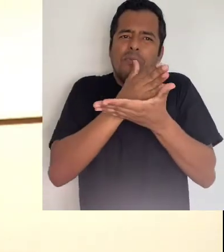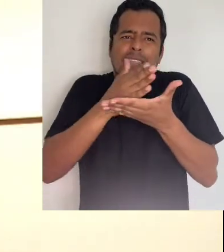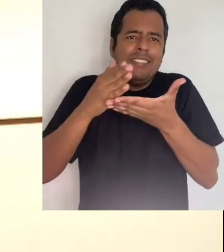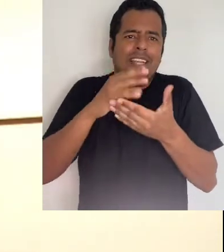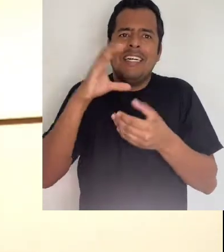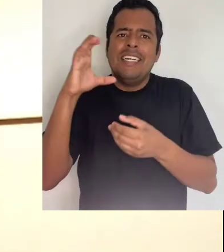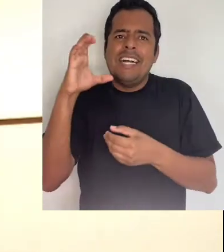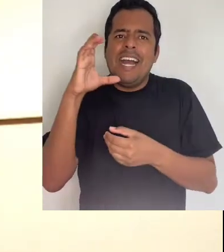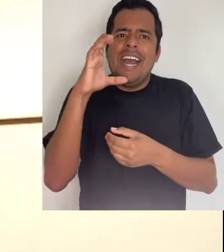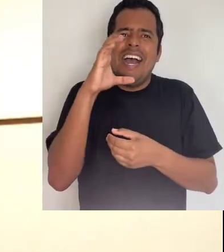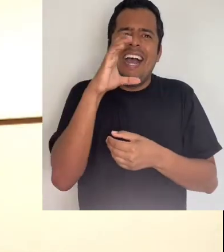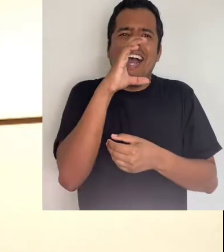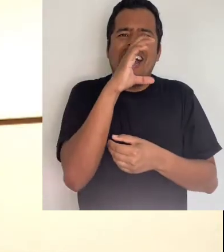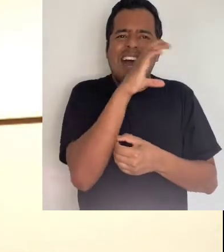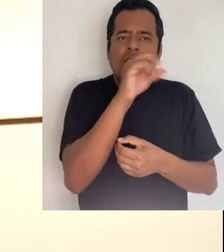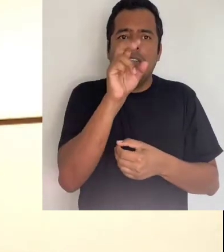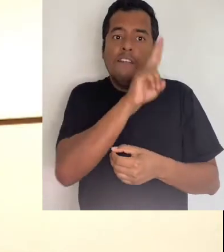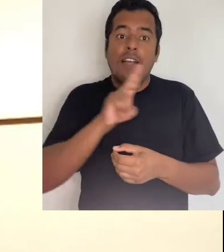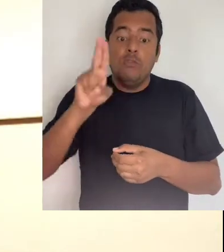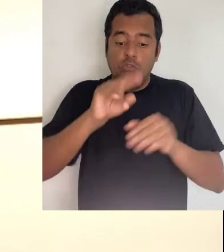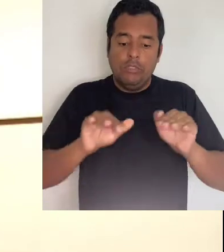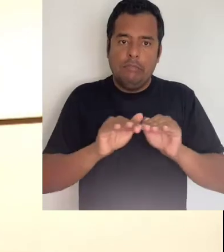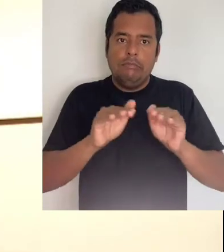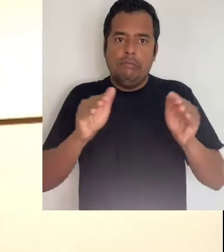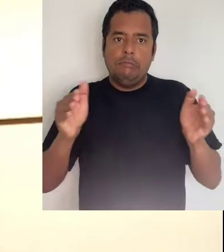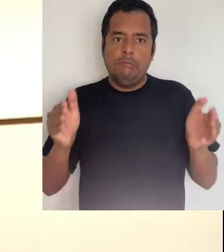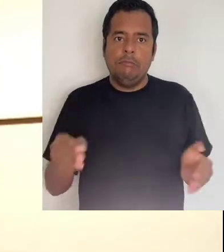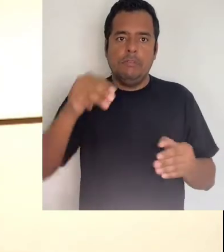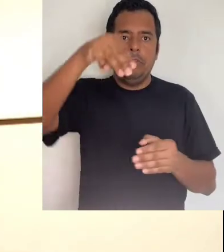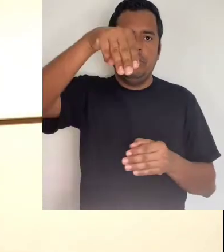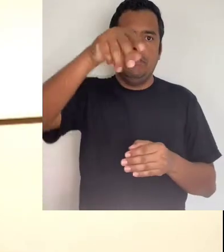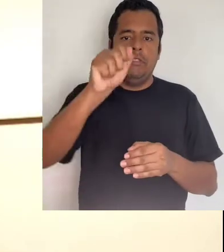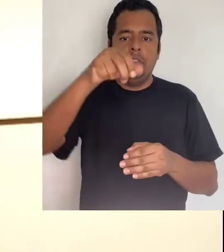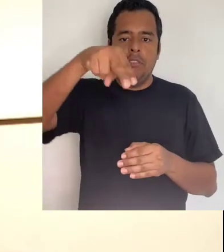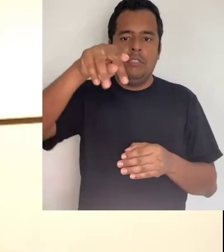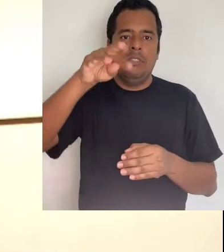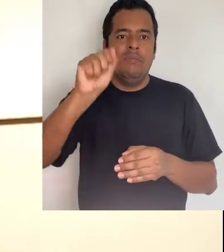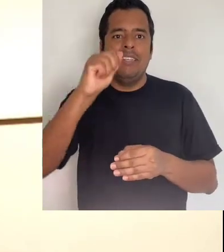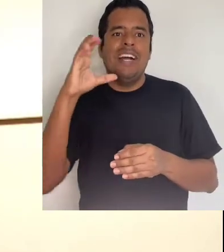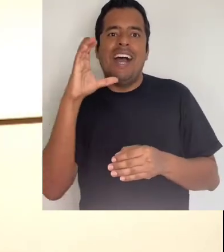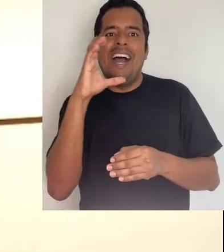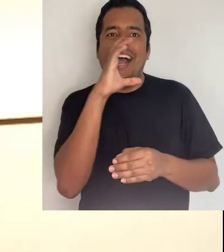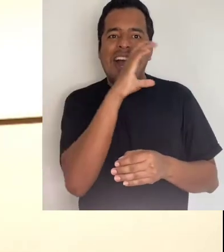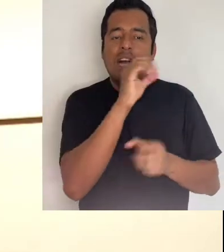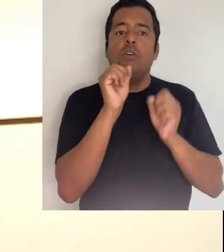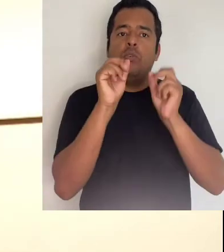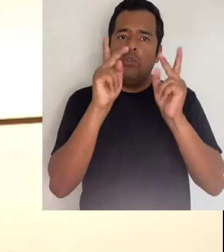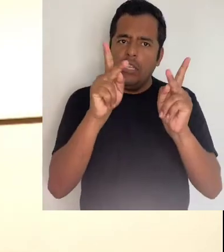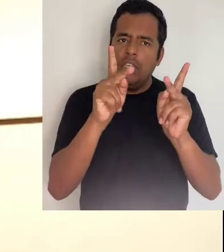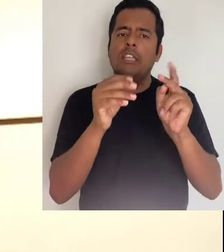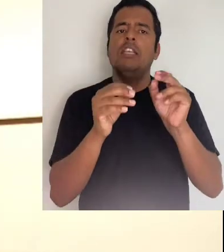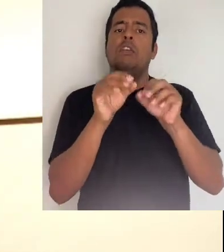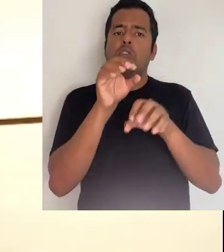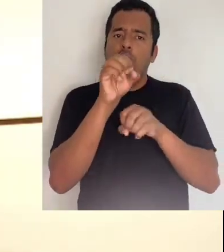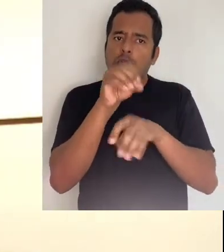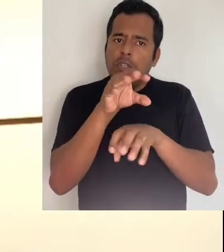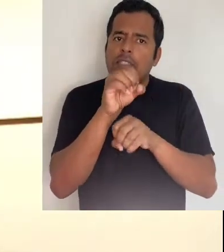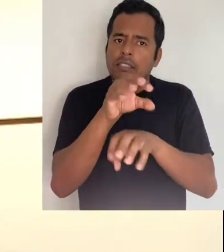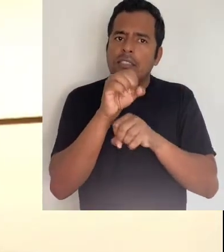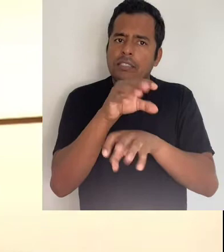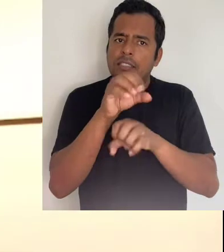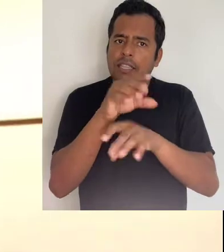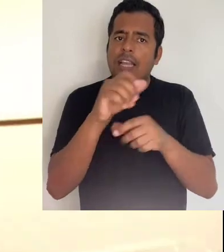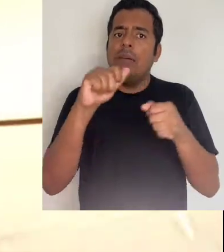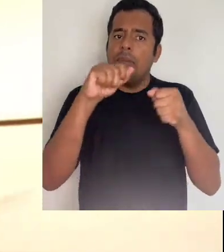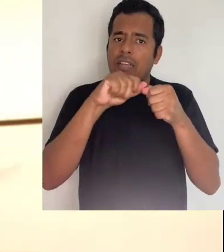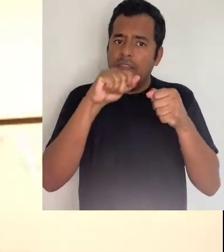de aquecimento. Então a gente vai utilizar aqui a manta aquecedora para fazer esse processo, ok? Então vou ensinar vocês como é que